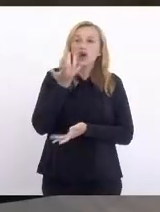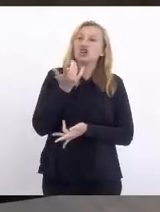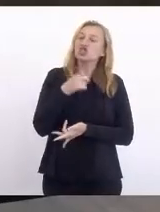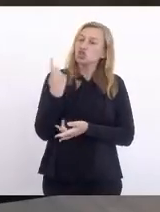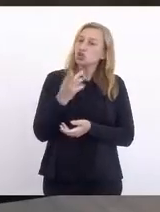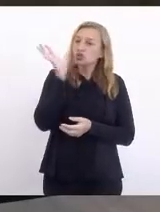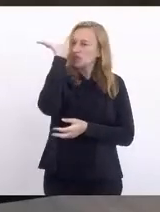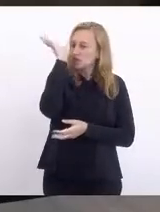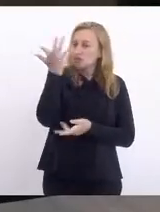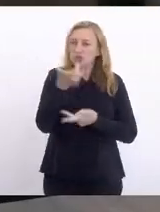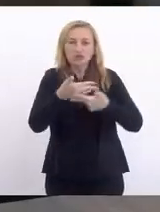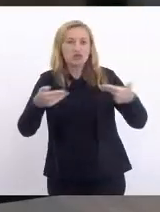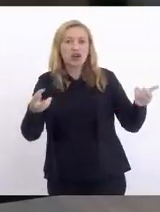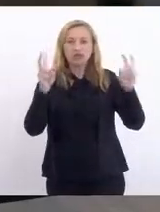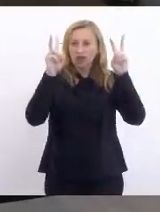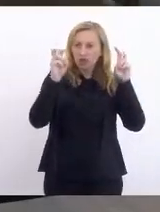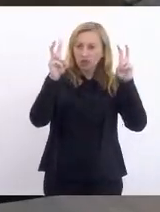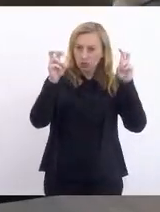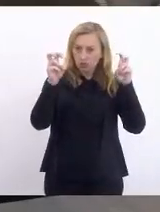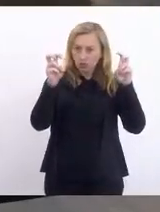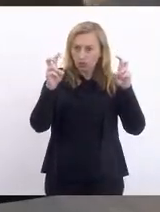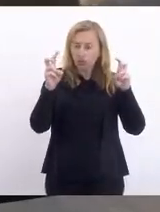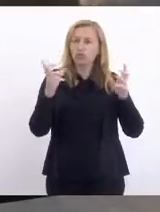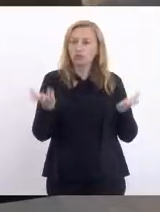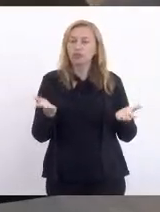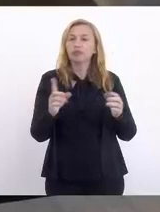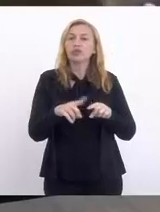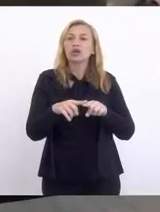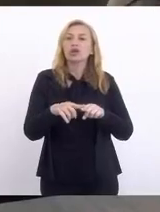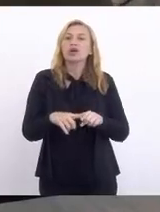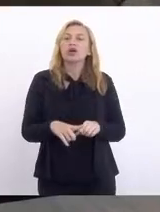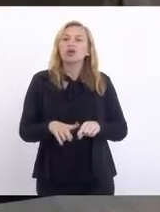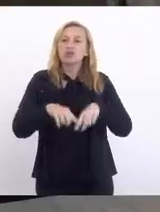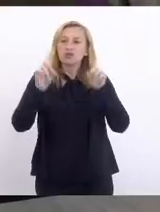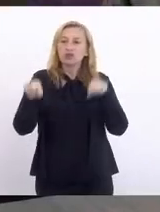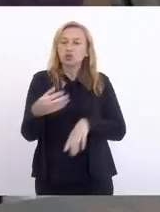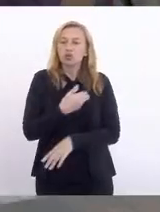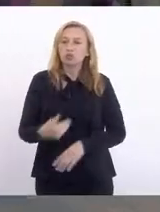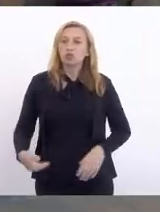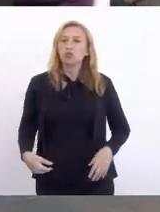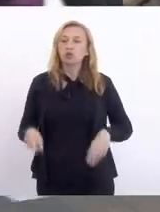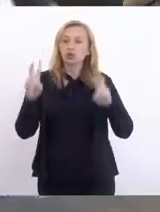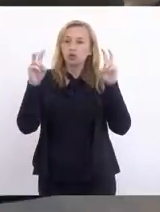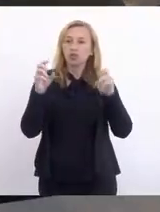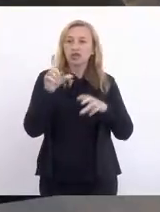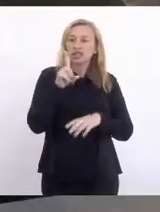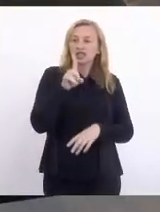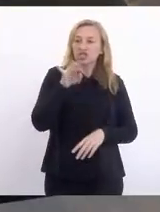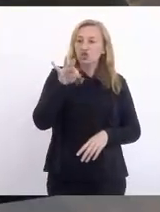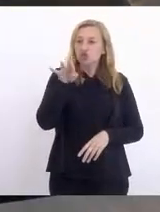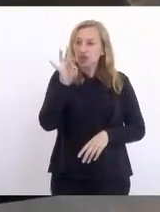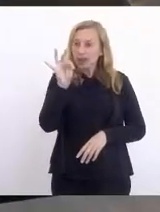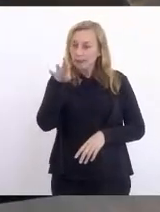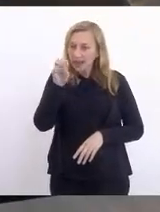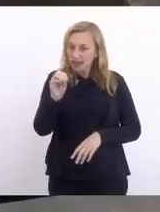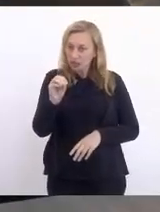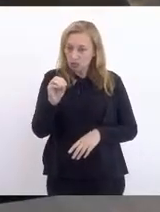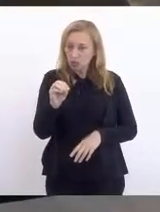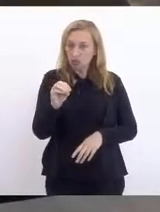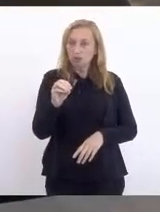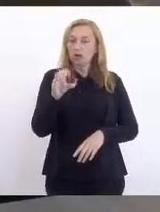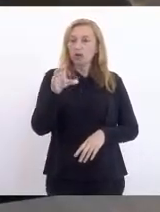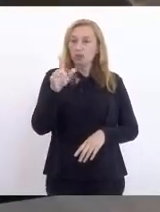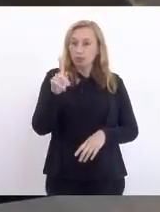resolve uma série de questões com relação à remuneração dos Servidores que a questão do descongelamento das